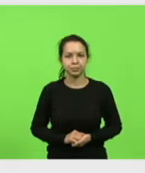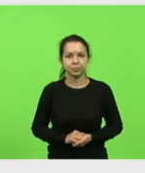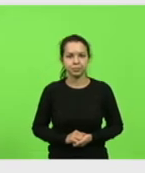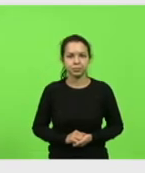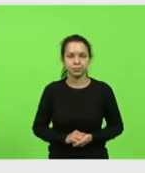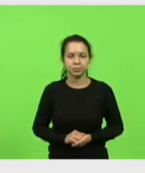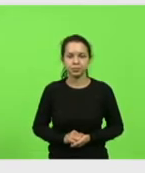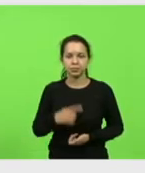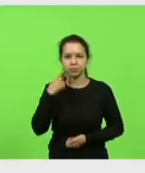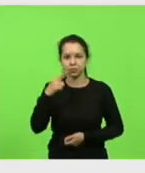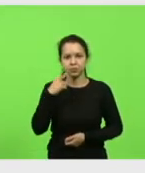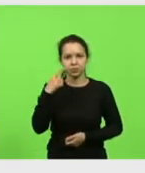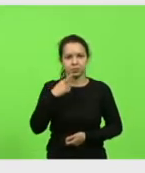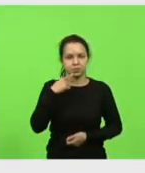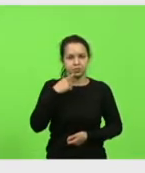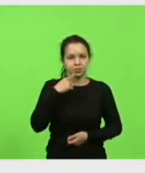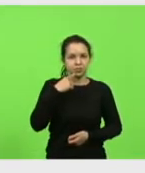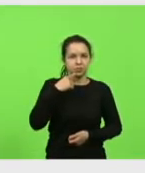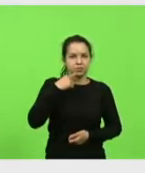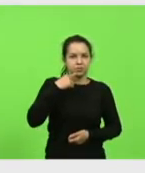Como vota o deputado Dr. Vicente?